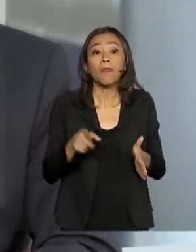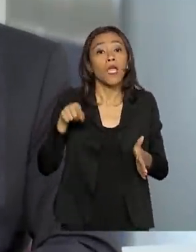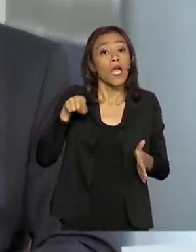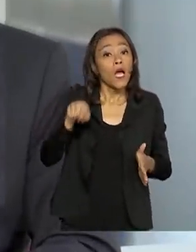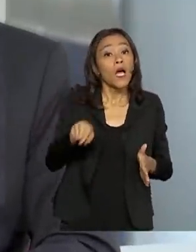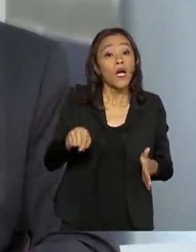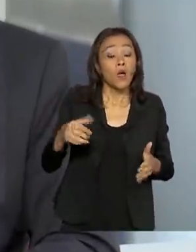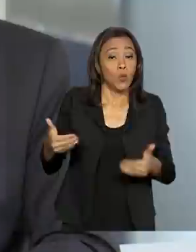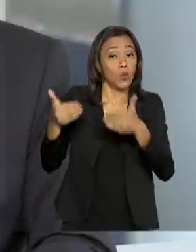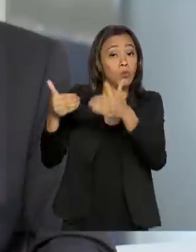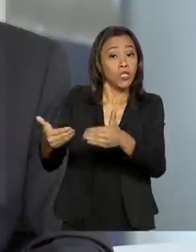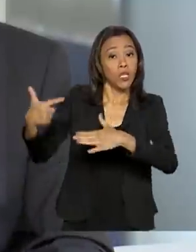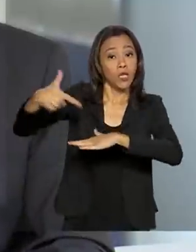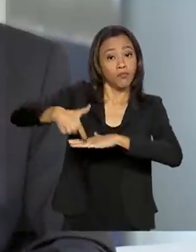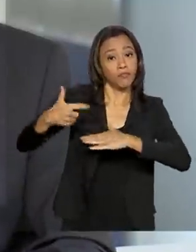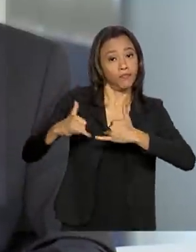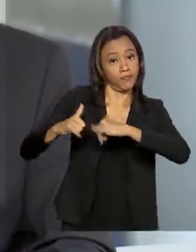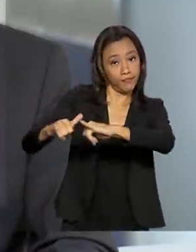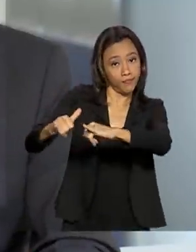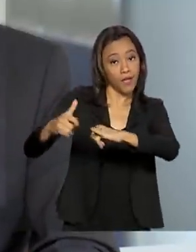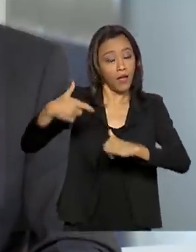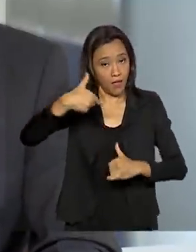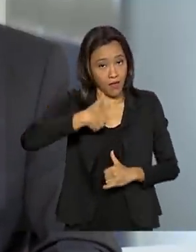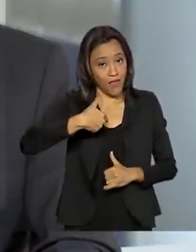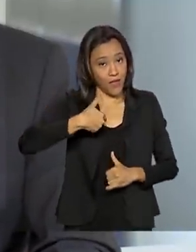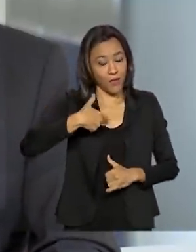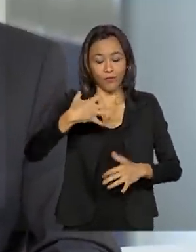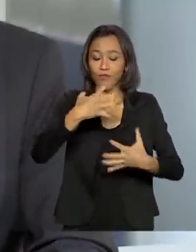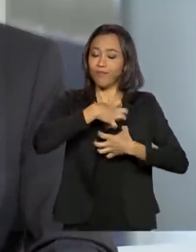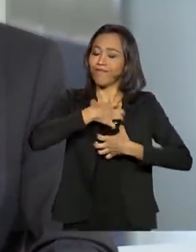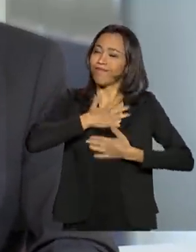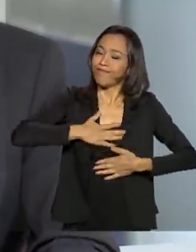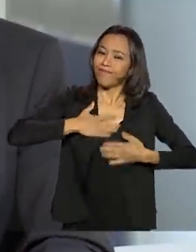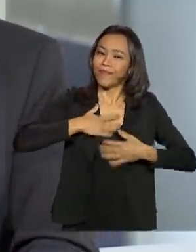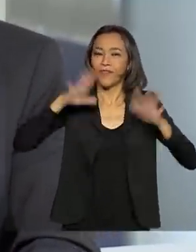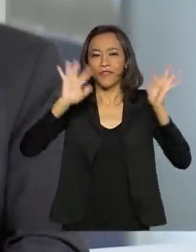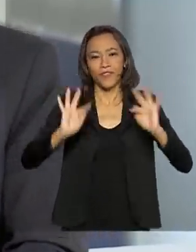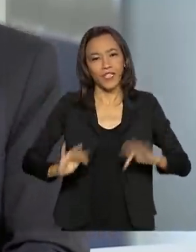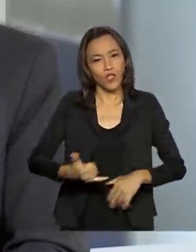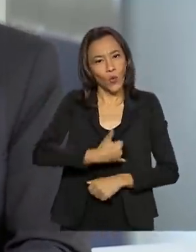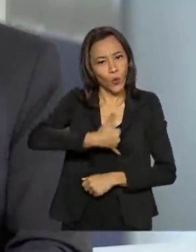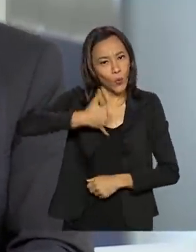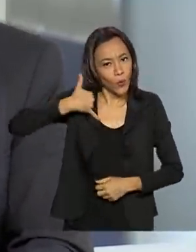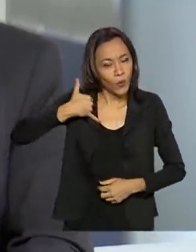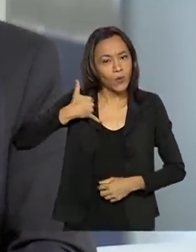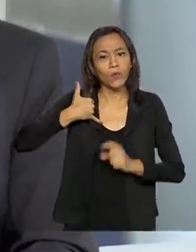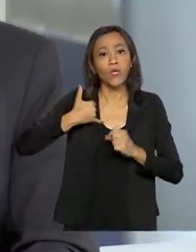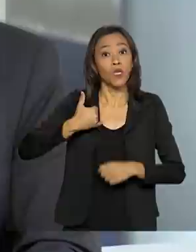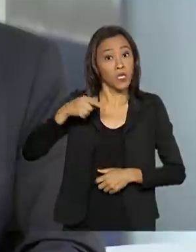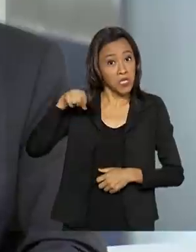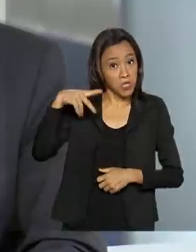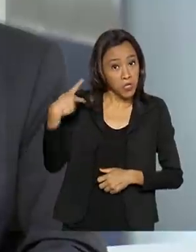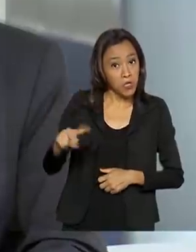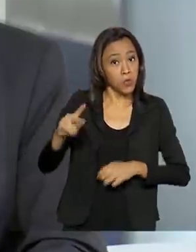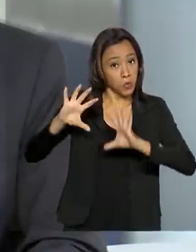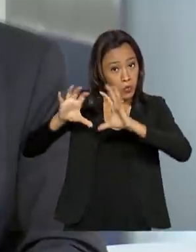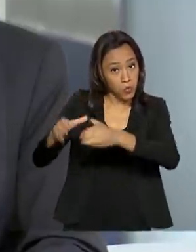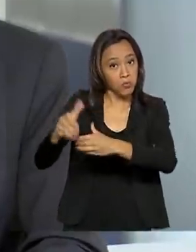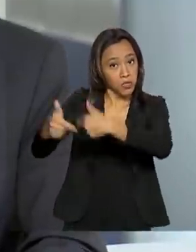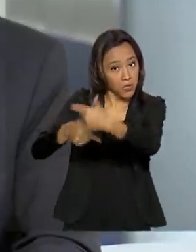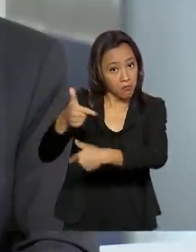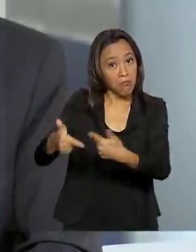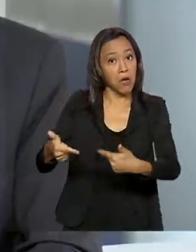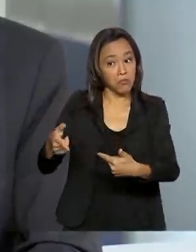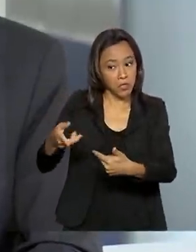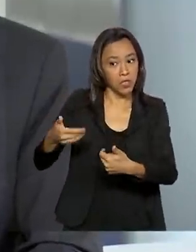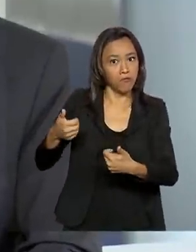de Minas e Energia, eu estou sinceramente muito feliz e orgulhoso com o trabalho que o meu pessoal tem conduzido,